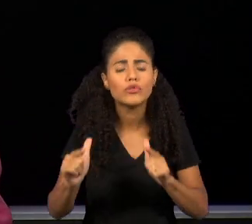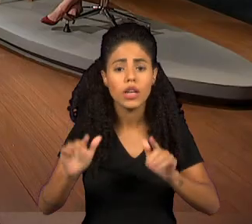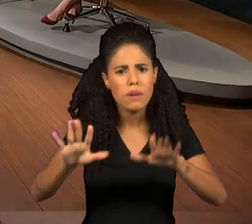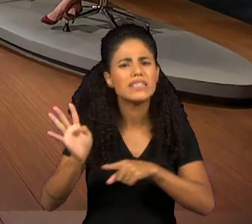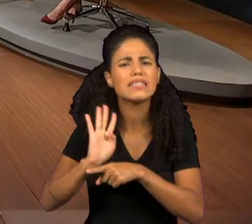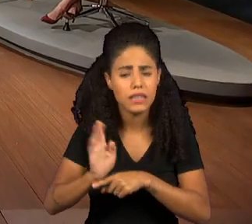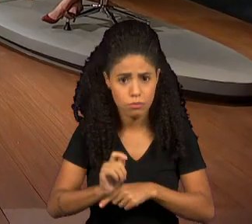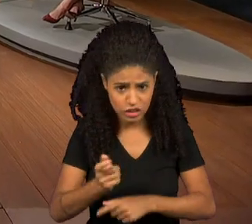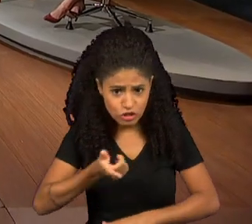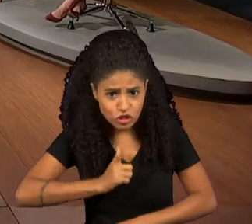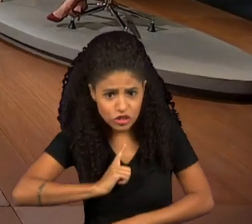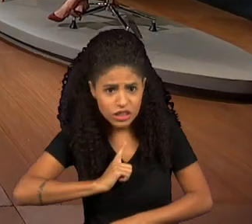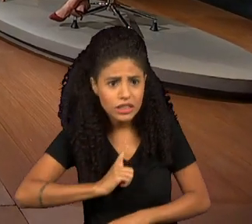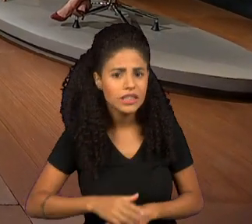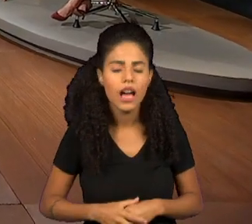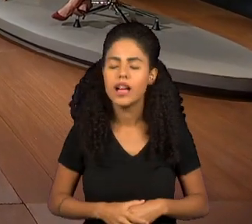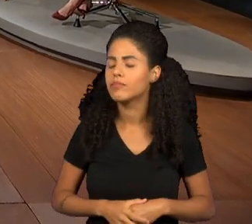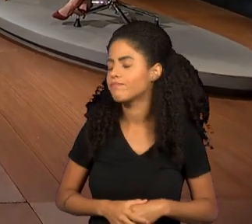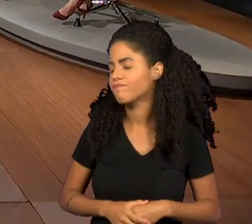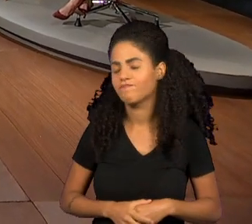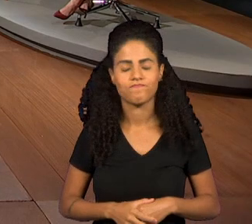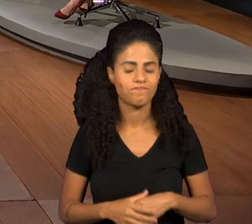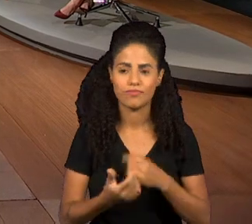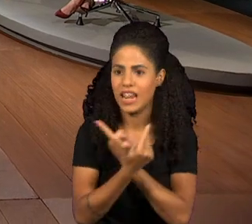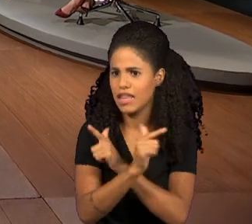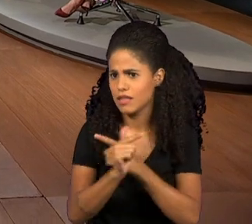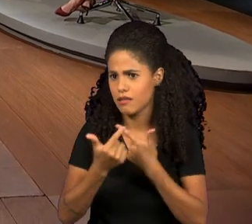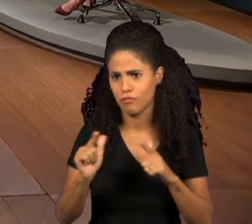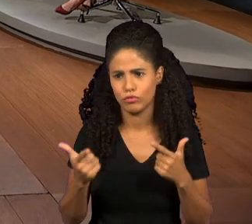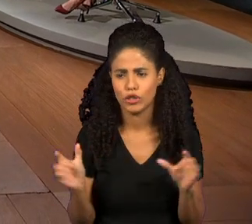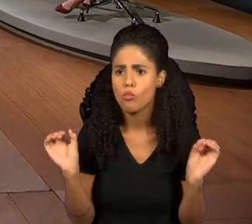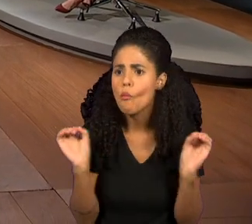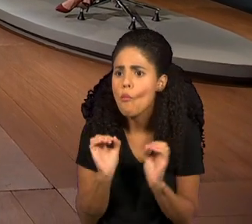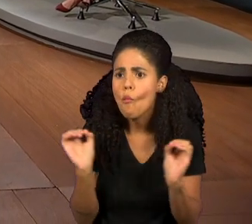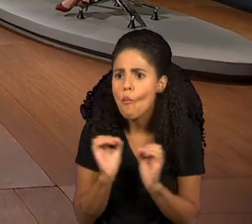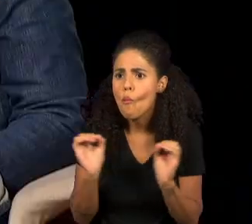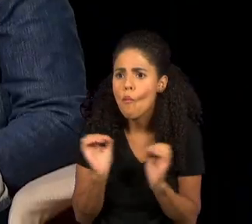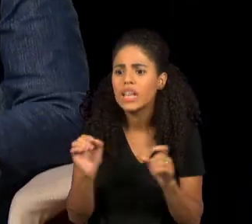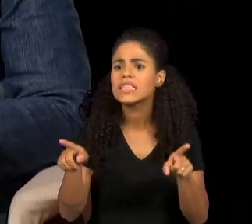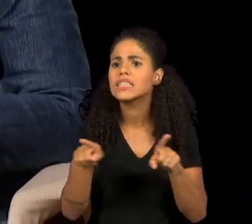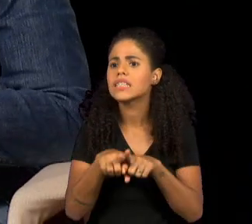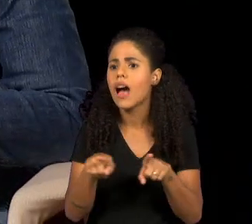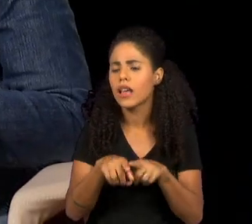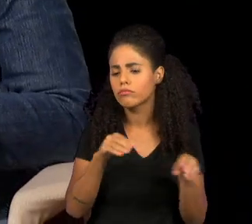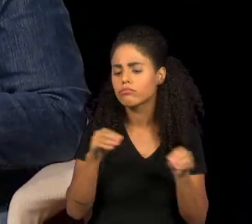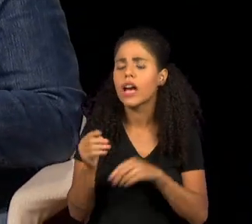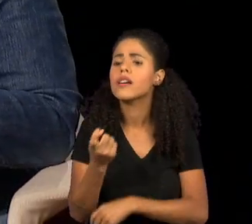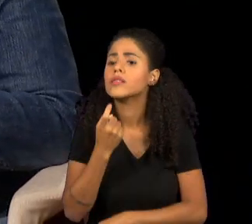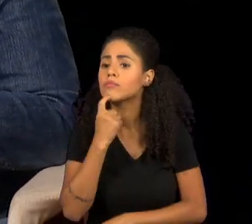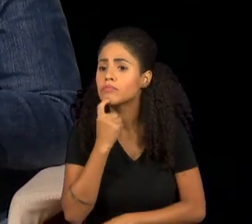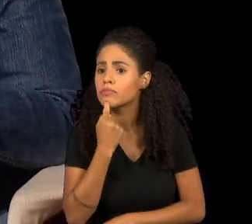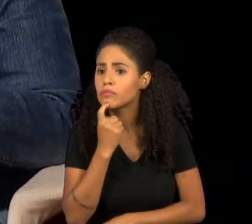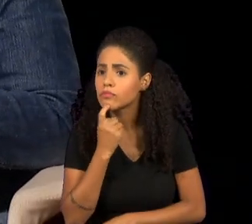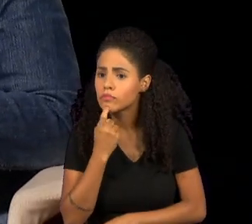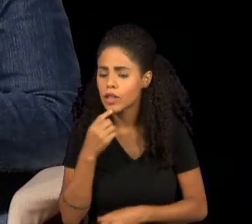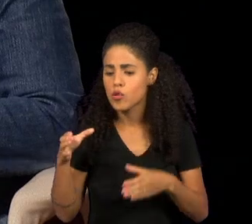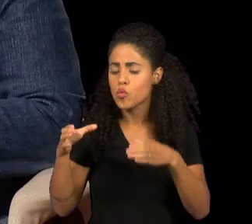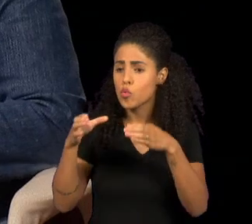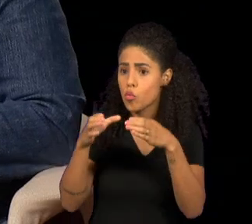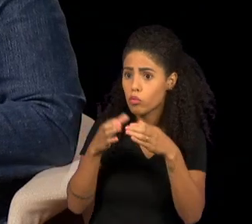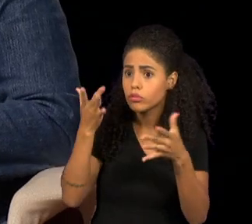ter, né? Você assistia cinema? Não tinha, não. A gente ia para Campinas. Como os meus amigos do grupo de teatro eles já eram